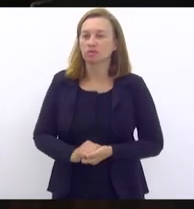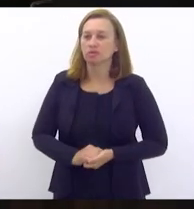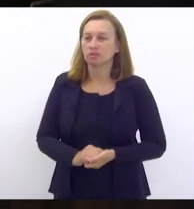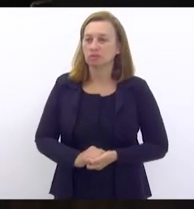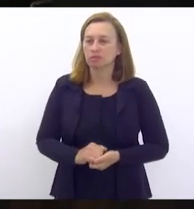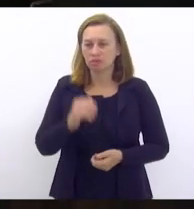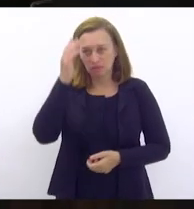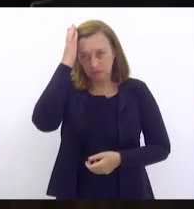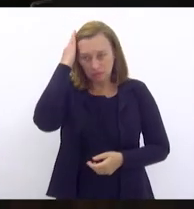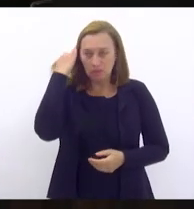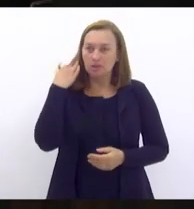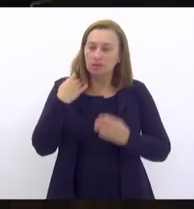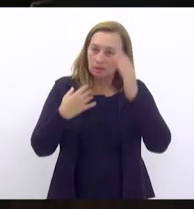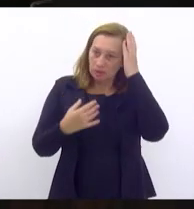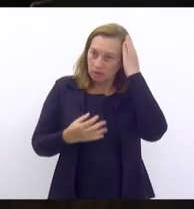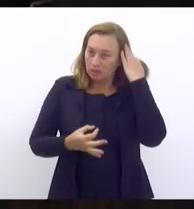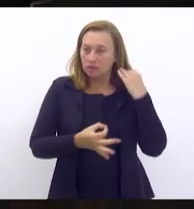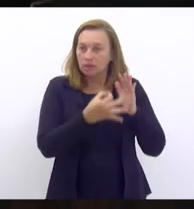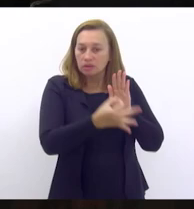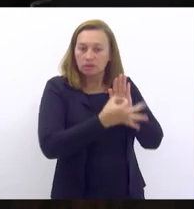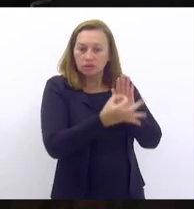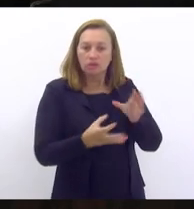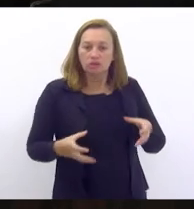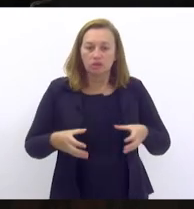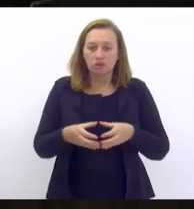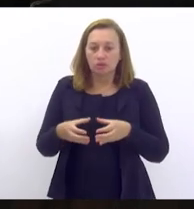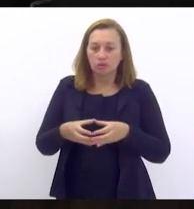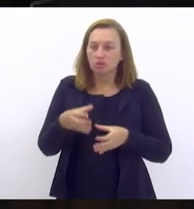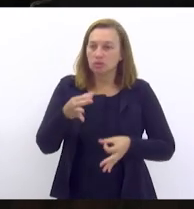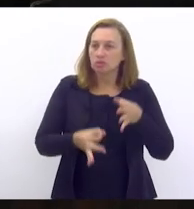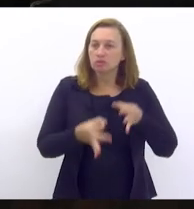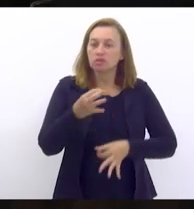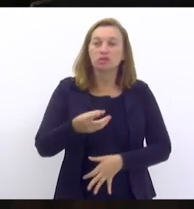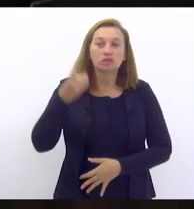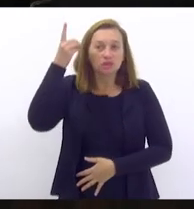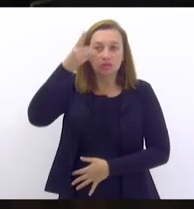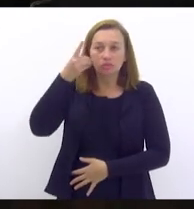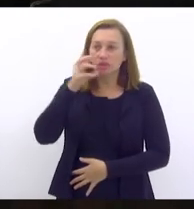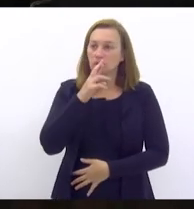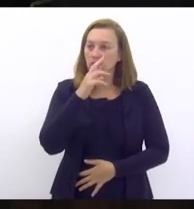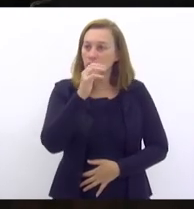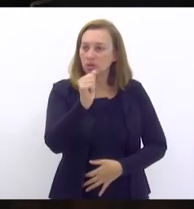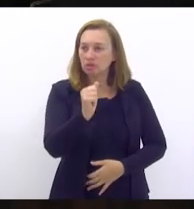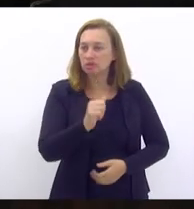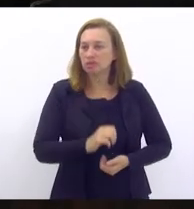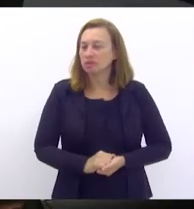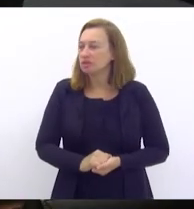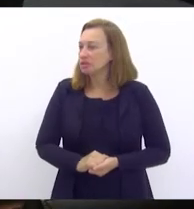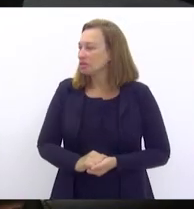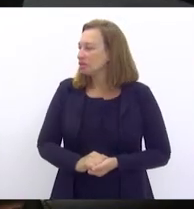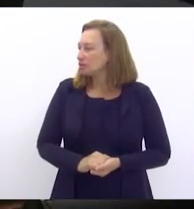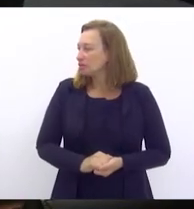Controle. Para emitir parecer pela Comissão de Constituição e Justiça, deputado Rodrigo Amorim.